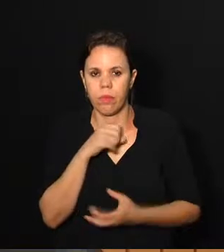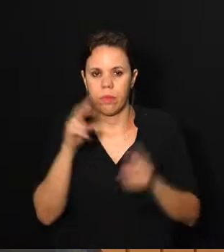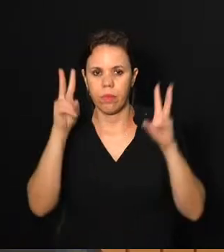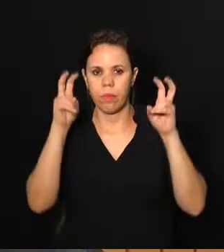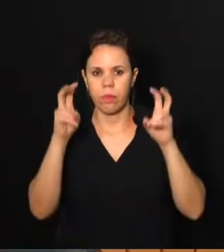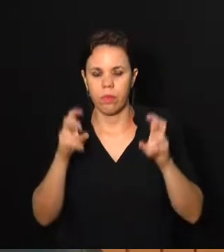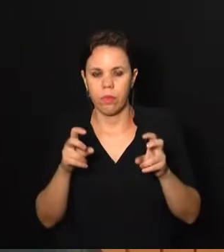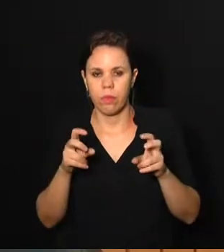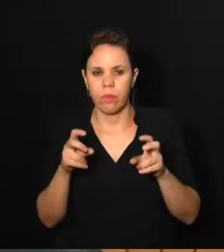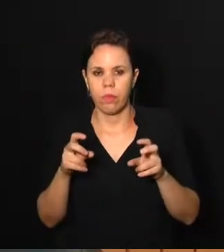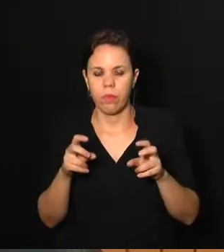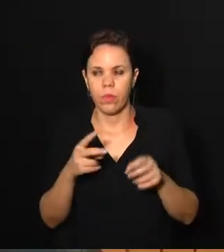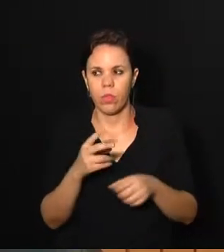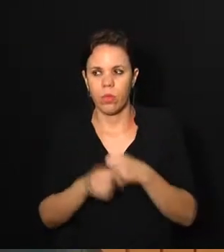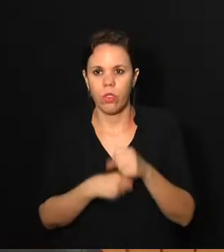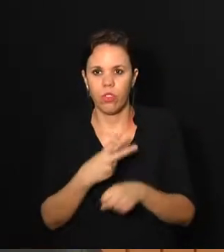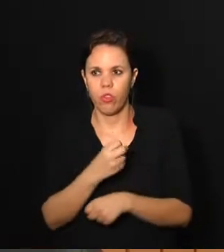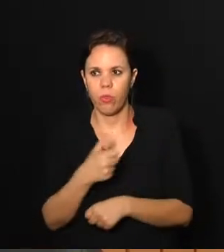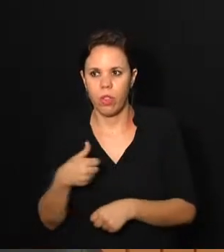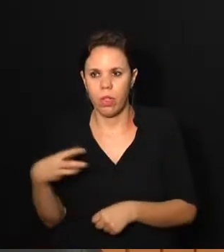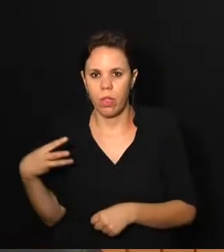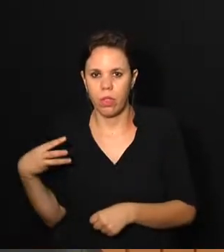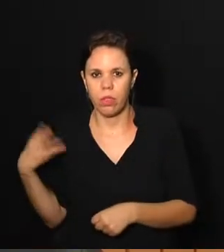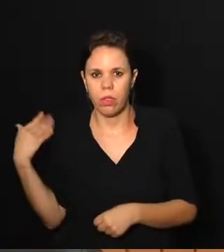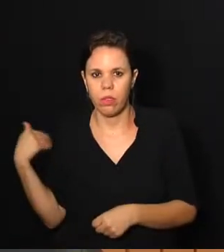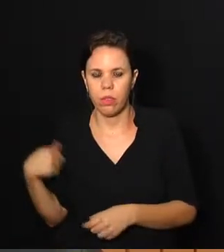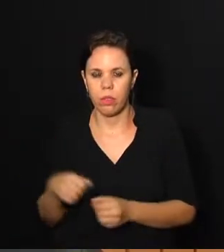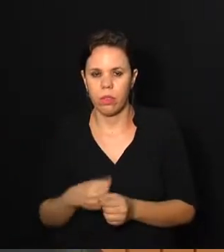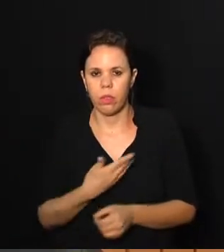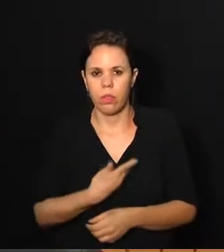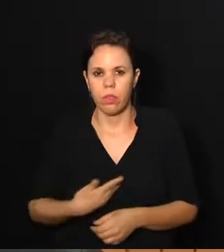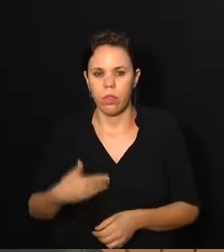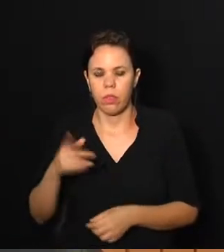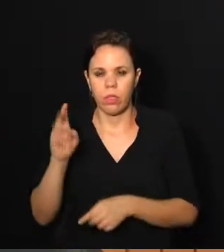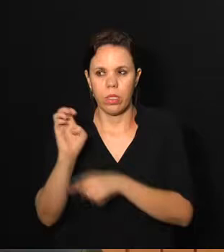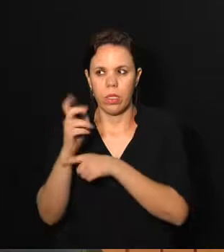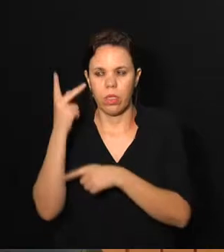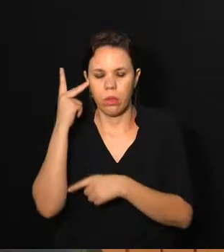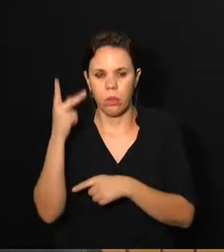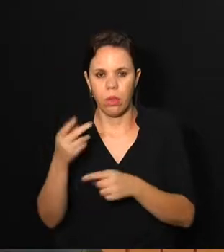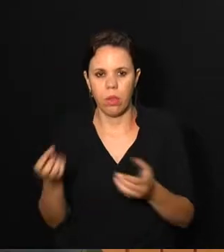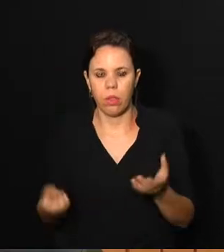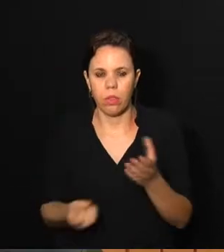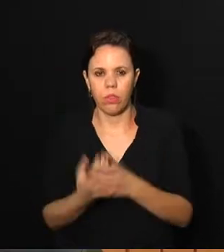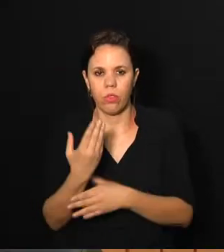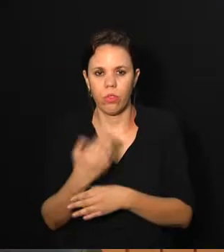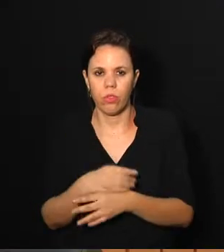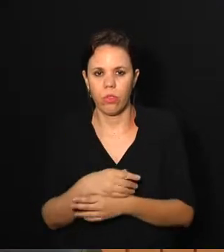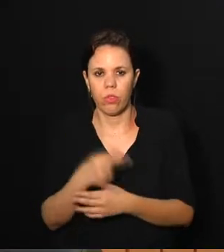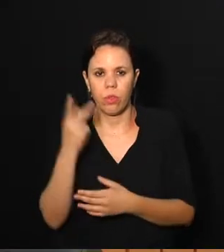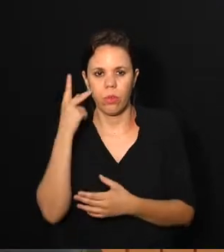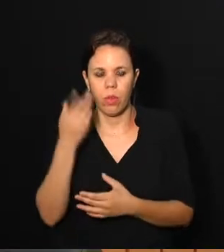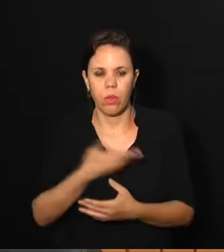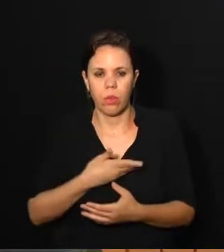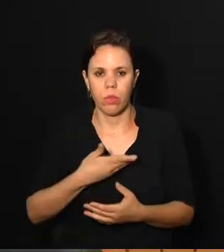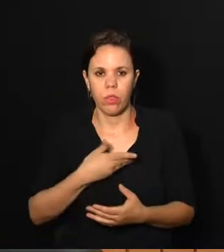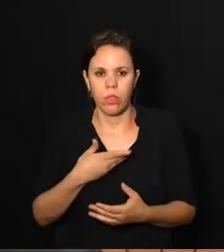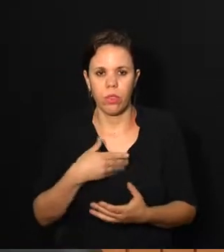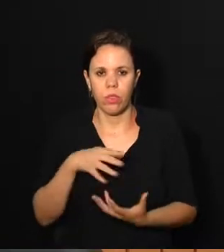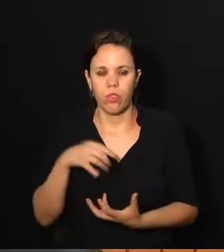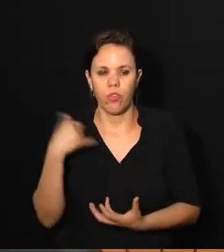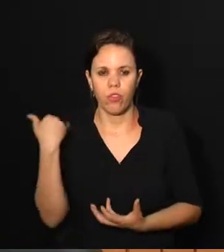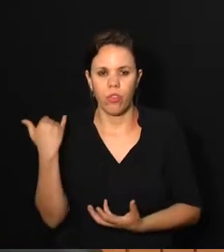desde 2013. Então, o Estado de São Paulo lançou o programa São Paulo Amigo do Idoso, que reúne um conjunto